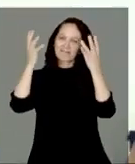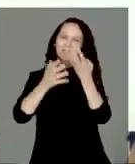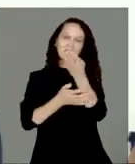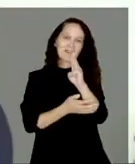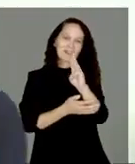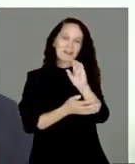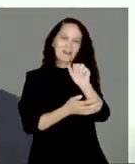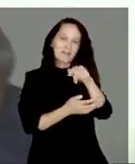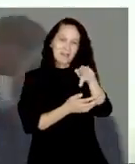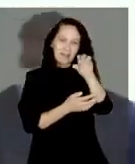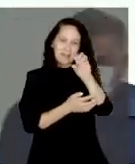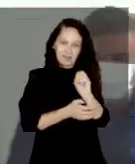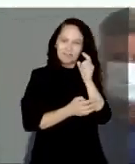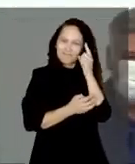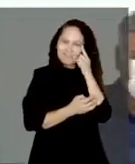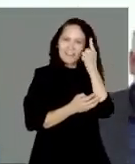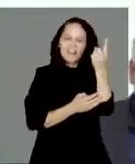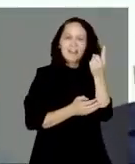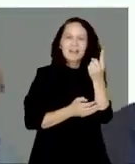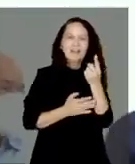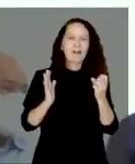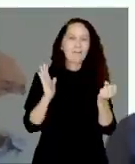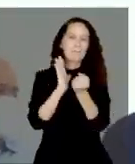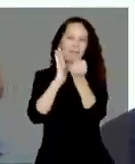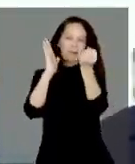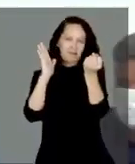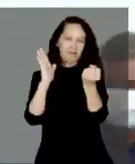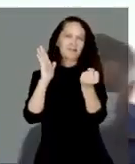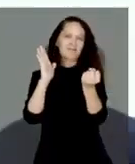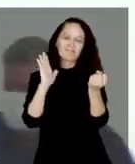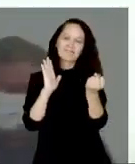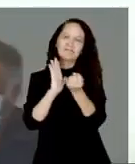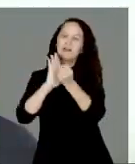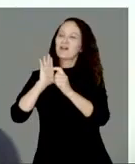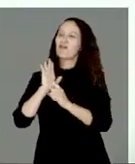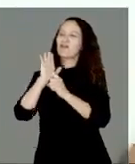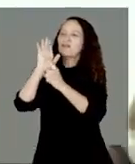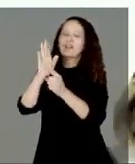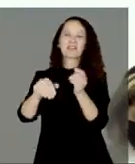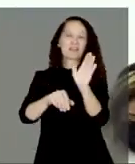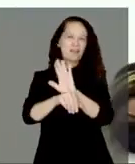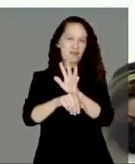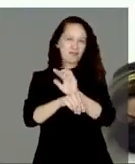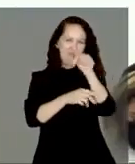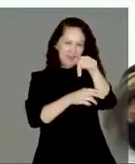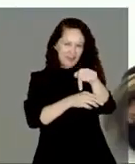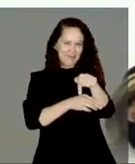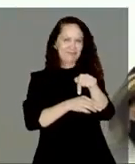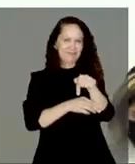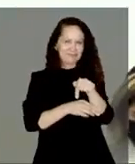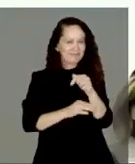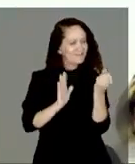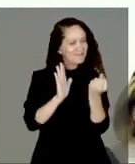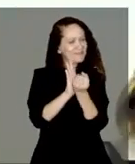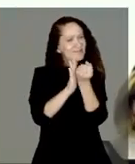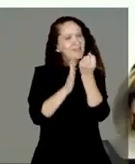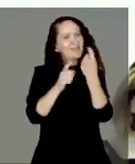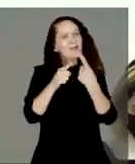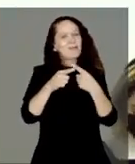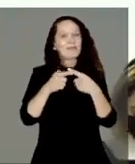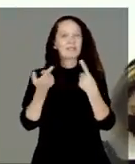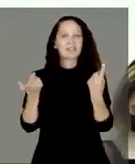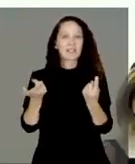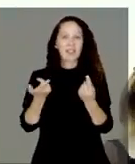caminho da democracia, do desenvolvimento do nosso país. Cumprimentar aqui o Felipe, todos os prefeitos, Marcelo,